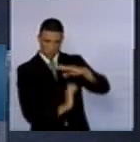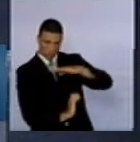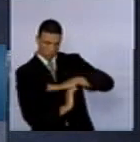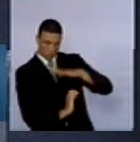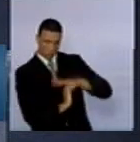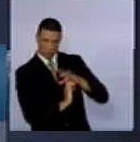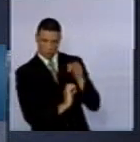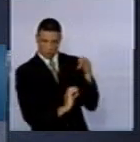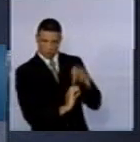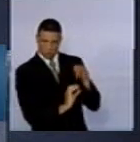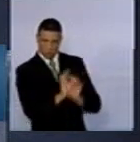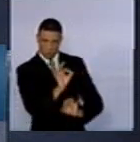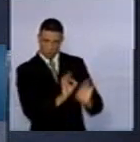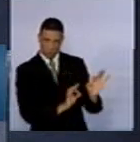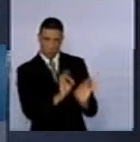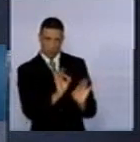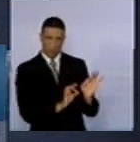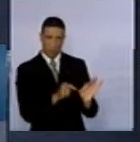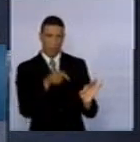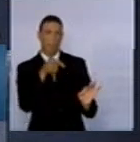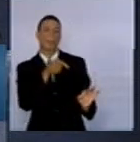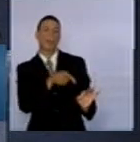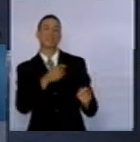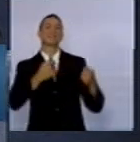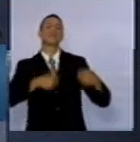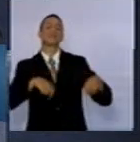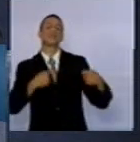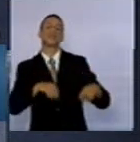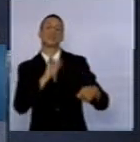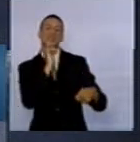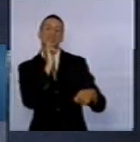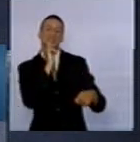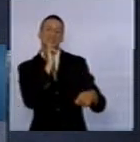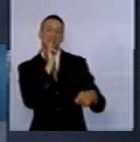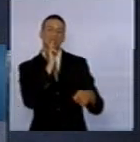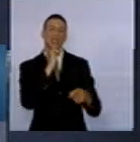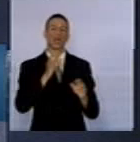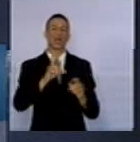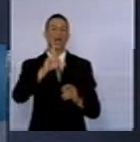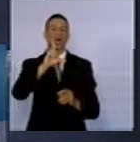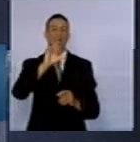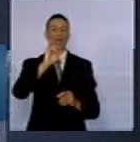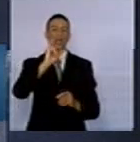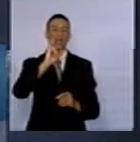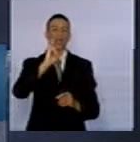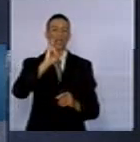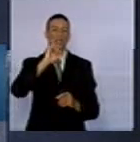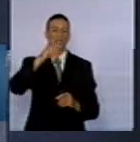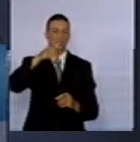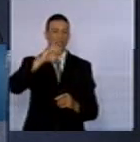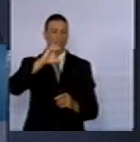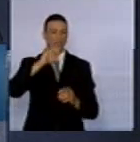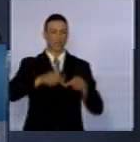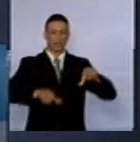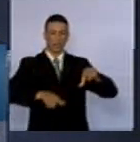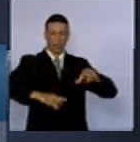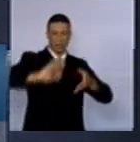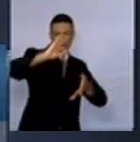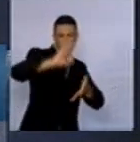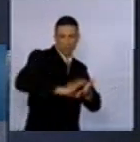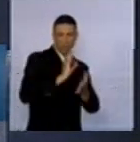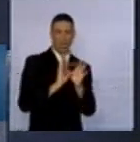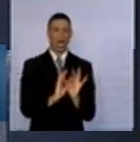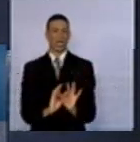provedor de serviços internet não é necessário obtenção de qualquer espécie de Licença Para prestação desse serviço de valor adicionado